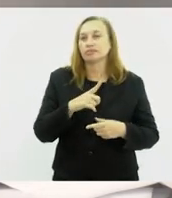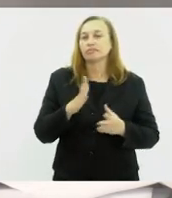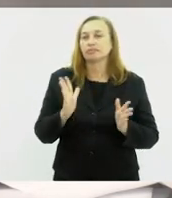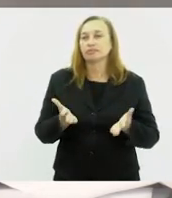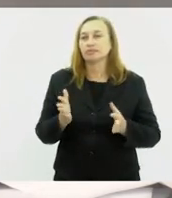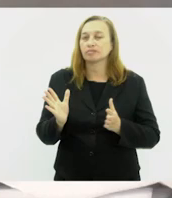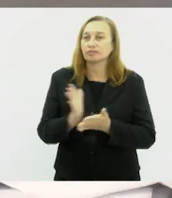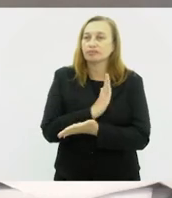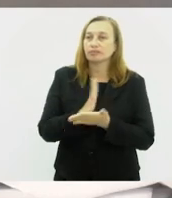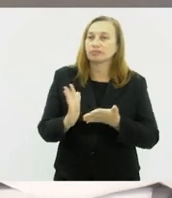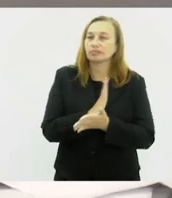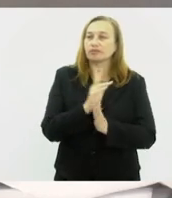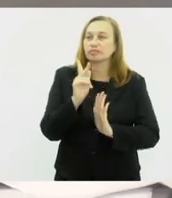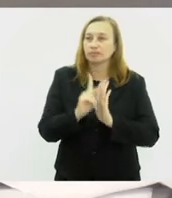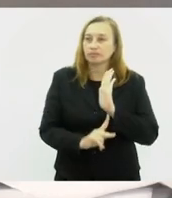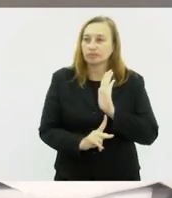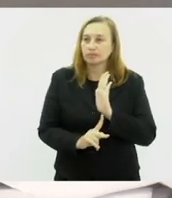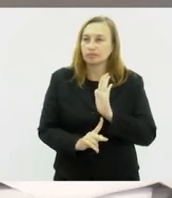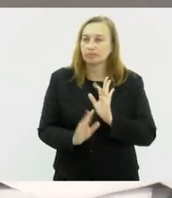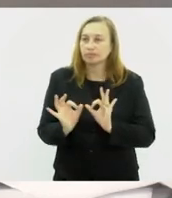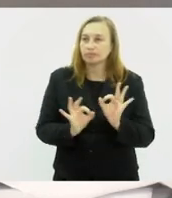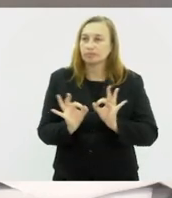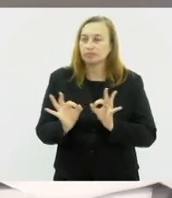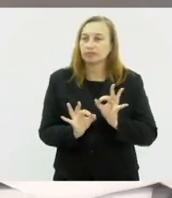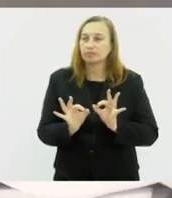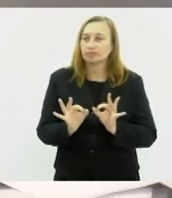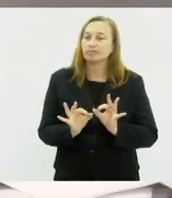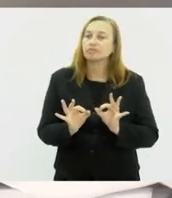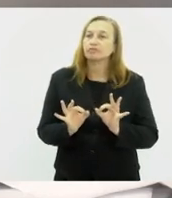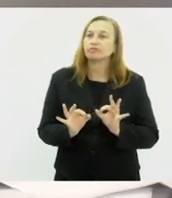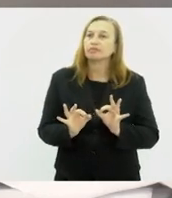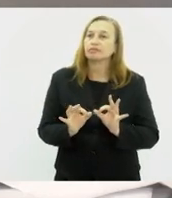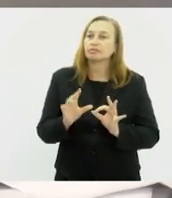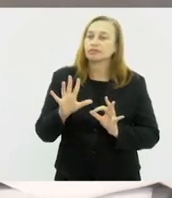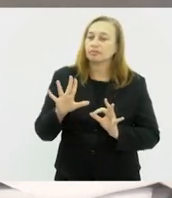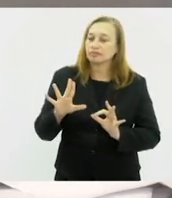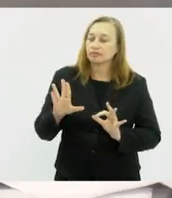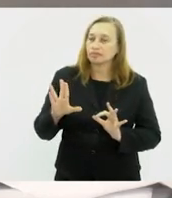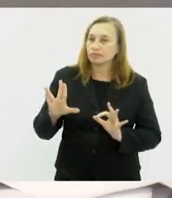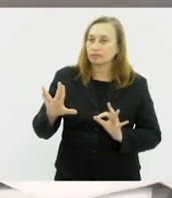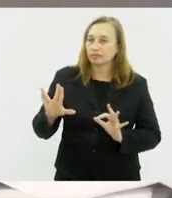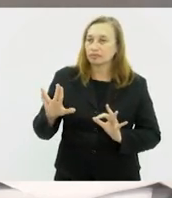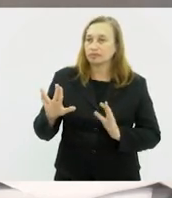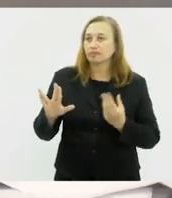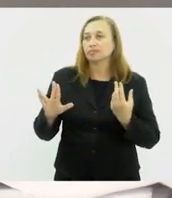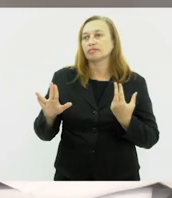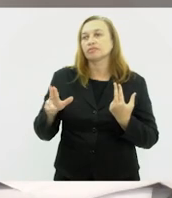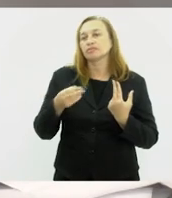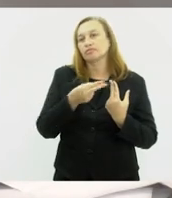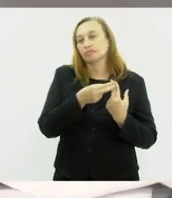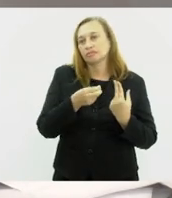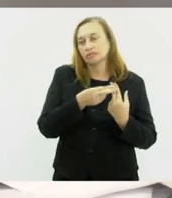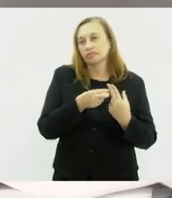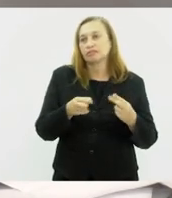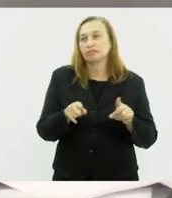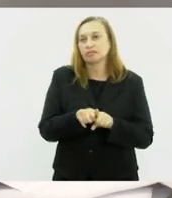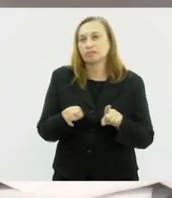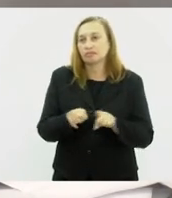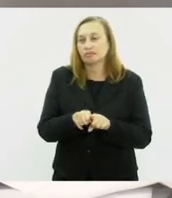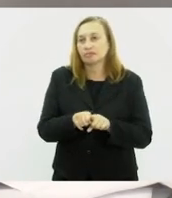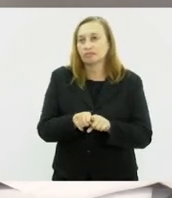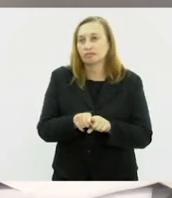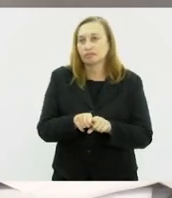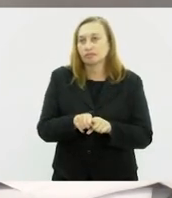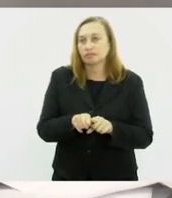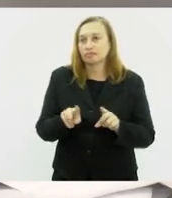provamos como o cannabis no SUS e outro estão andando até o cannabis veterinário e o